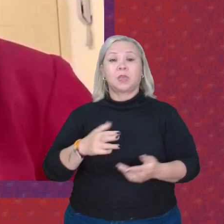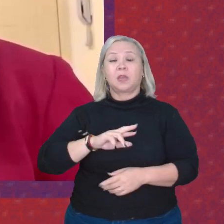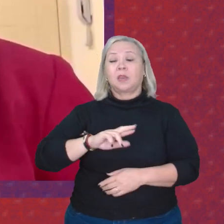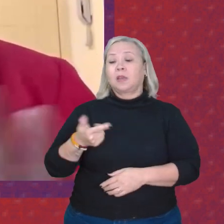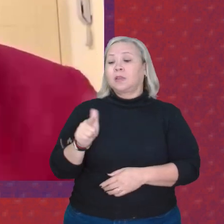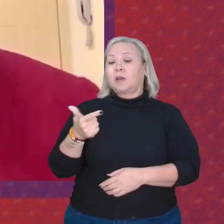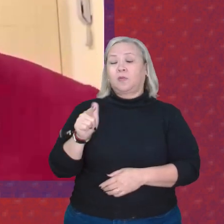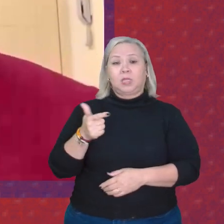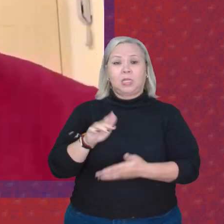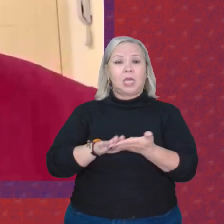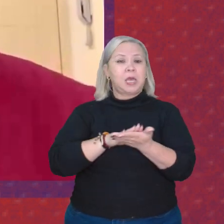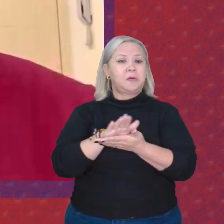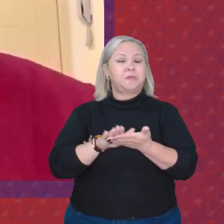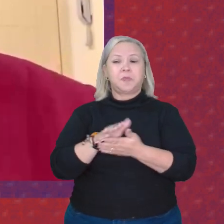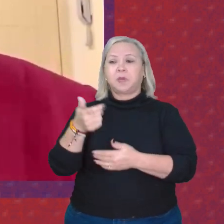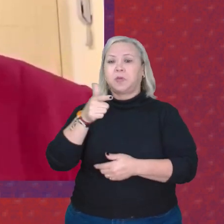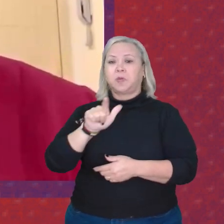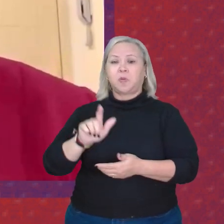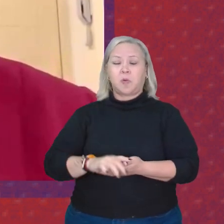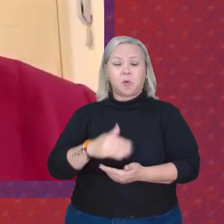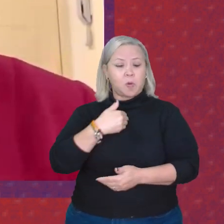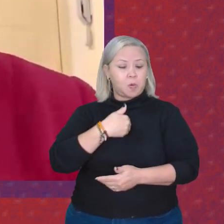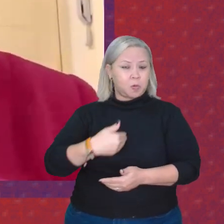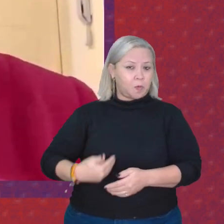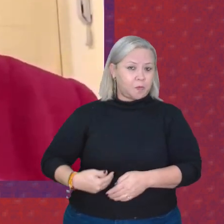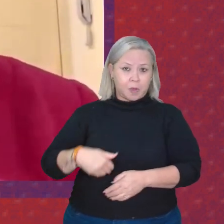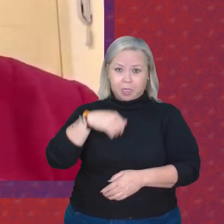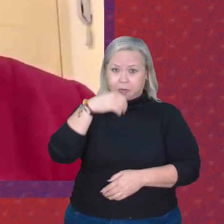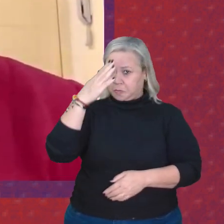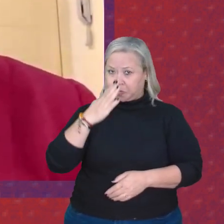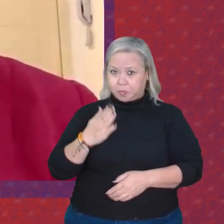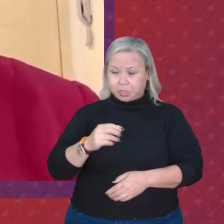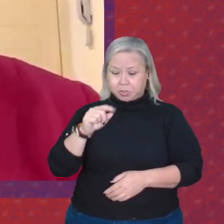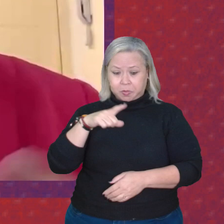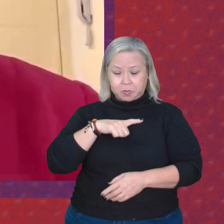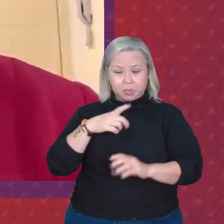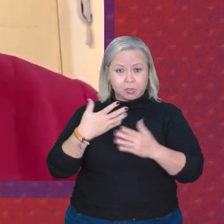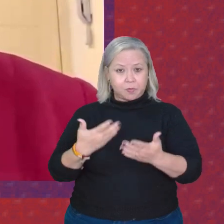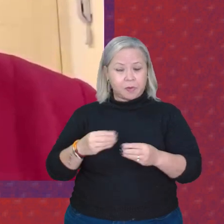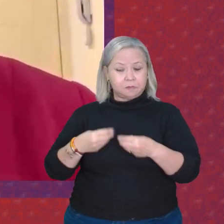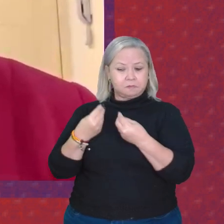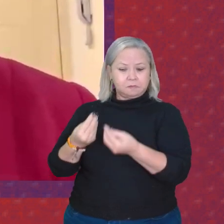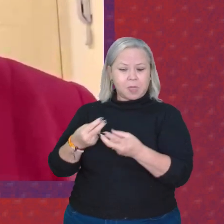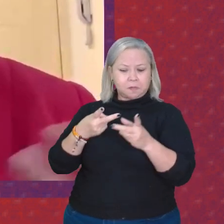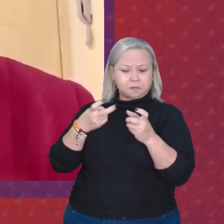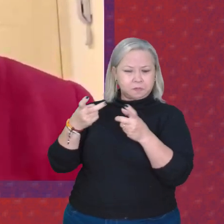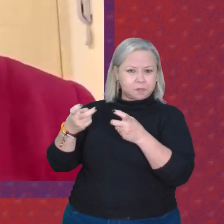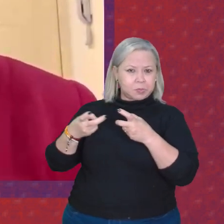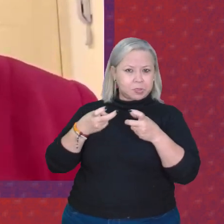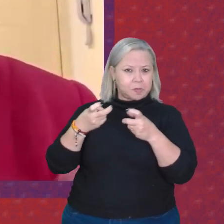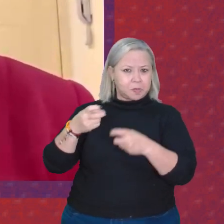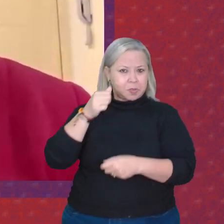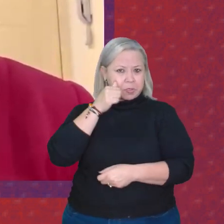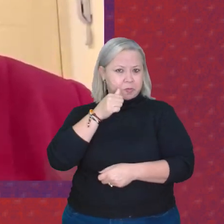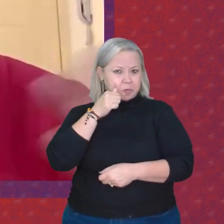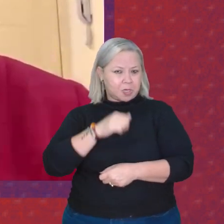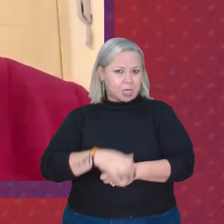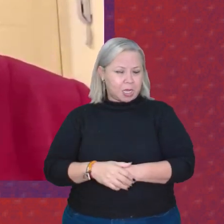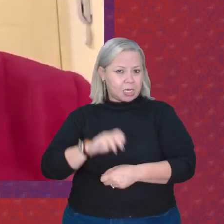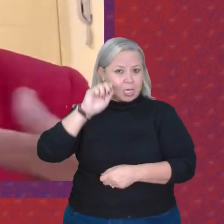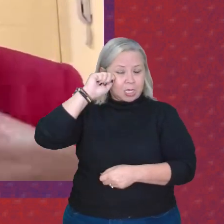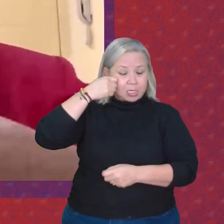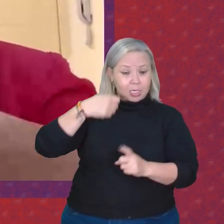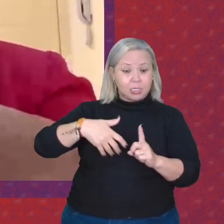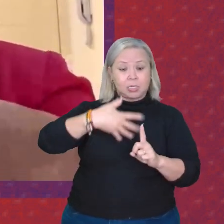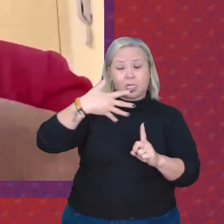teve nenhum outro governo, né, no Brasil que tivesse dado maior visibilidade a mulheres, a negros,